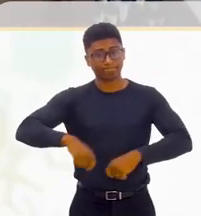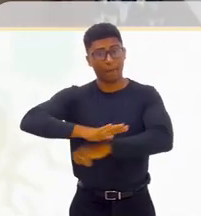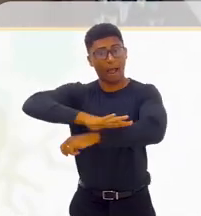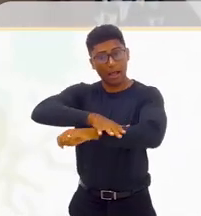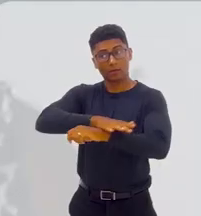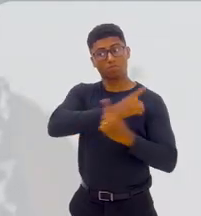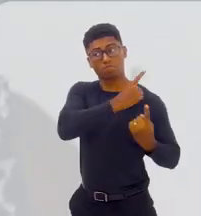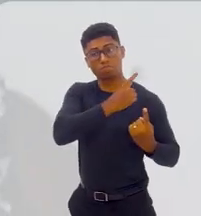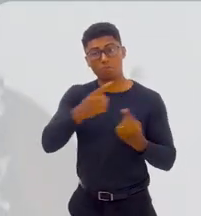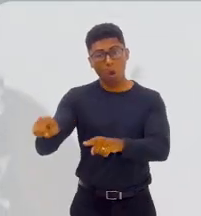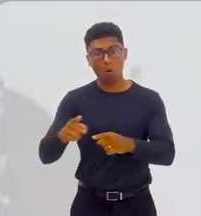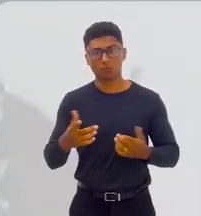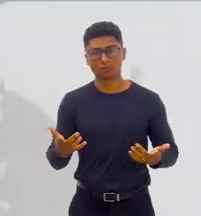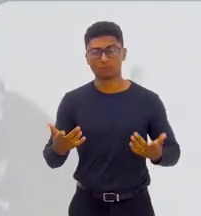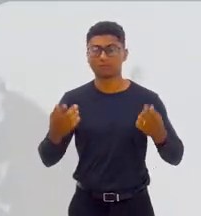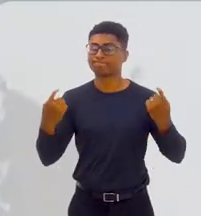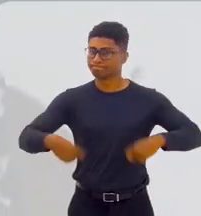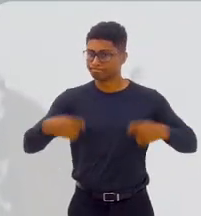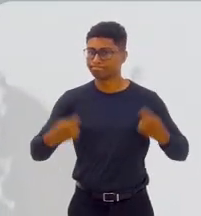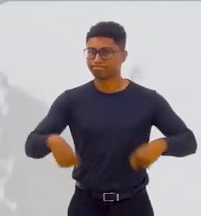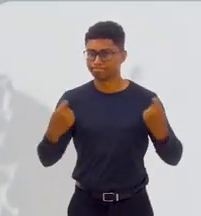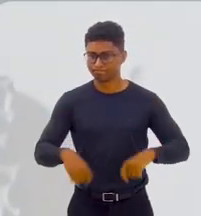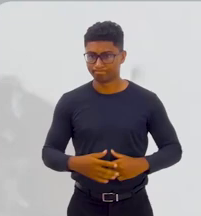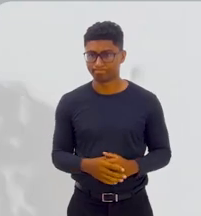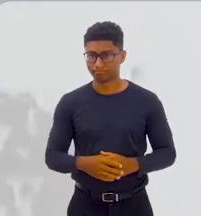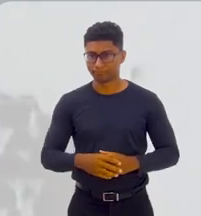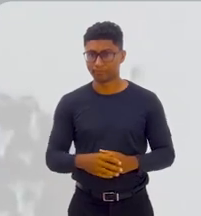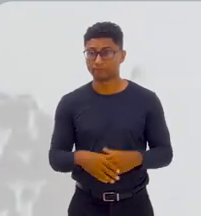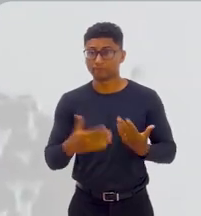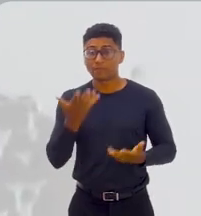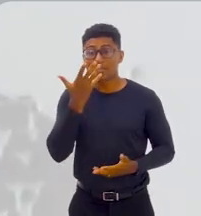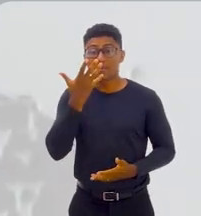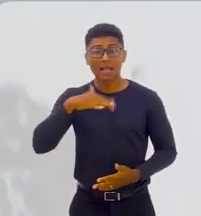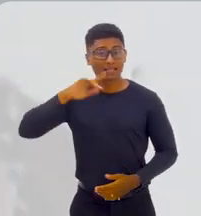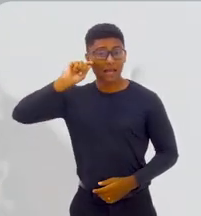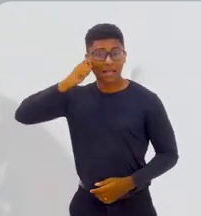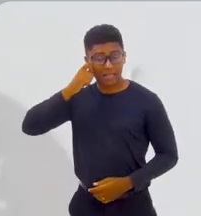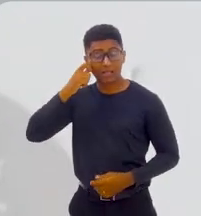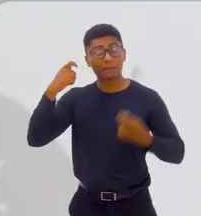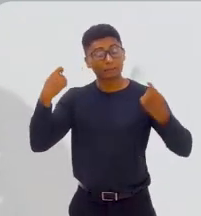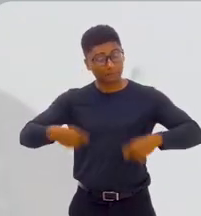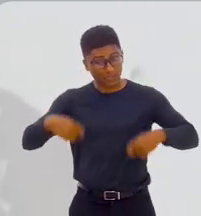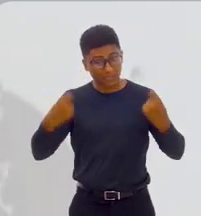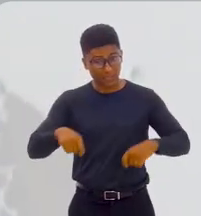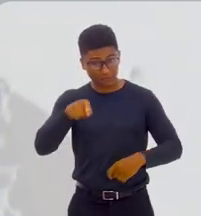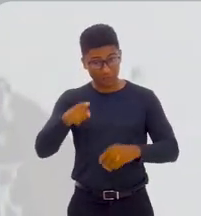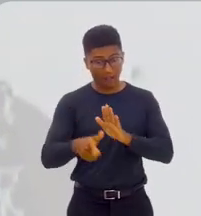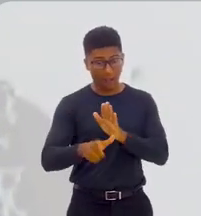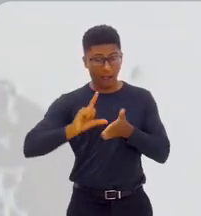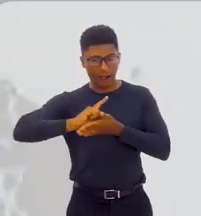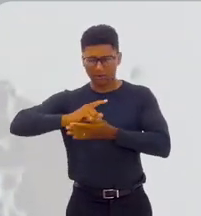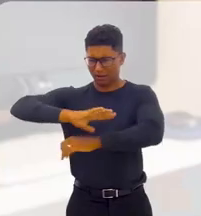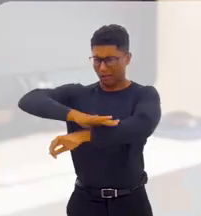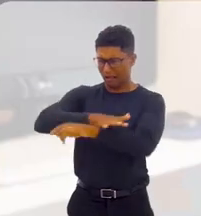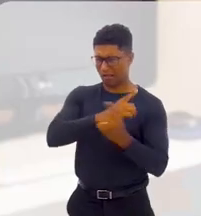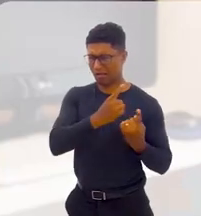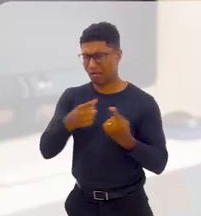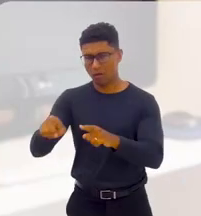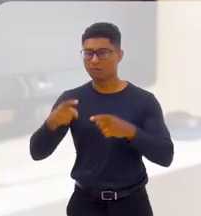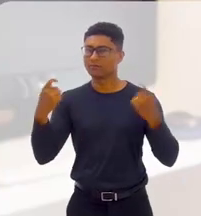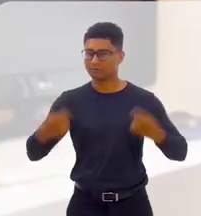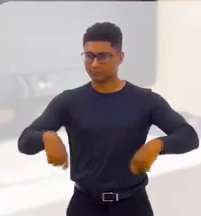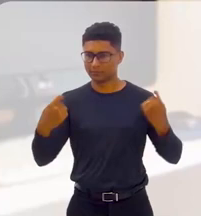contra o racismo. Antirracismo, né? Ser antirracista. Quem adota crianças negras tem que ser, antes de tudo, antirracista para poder É como combater o